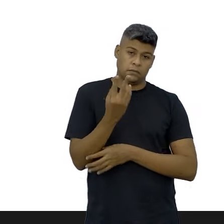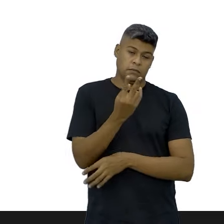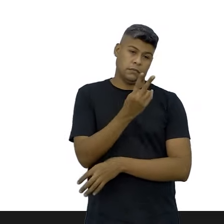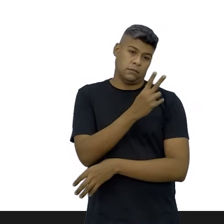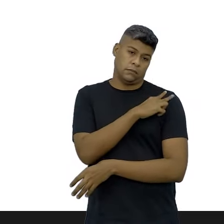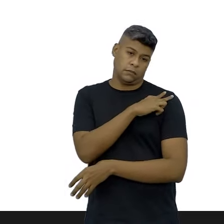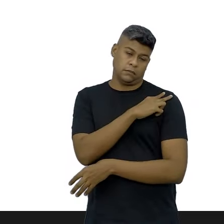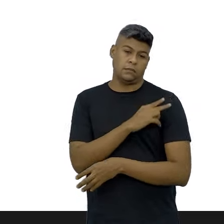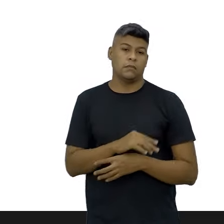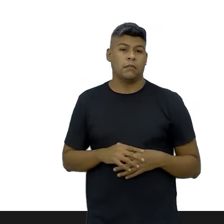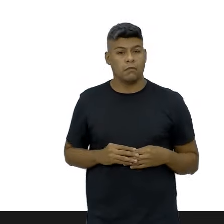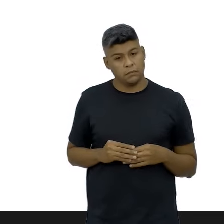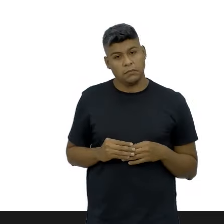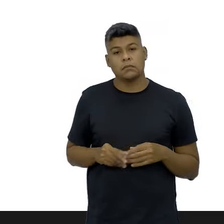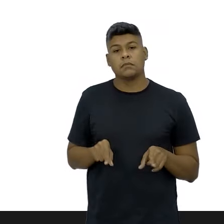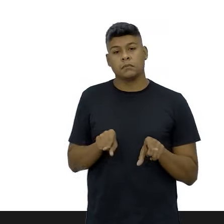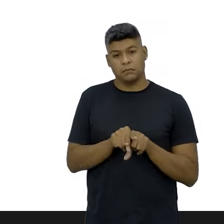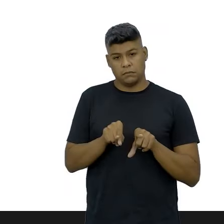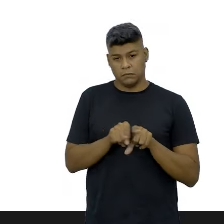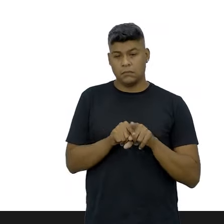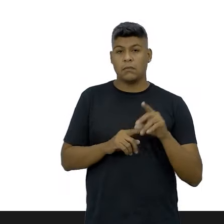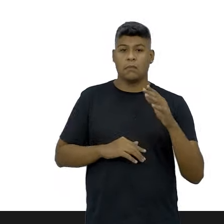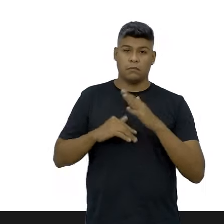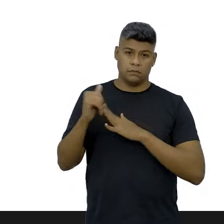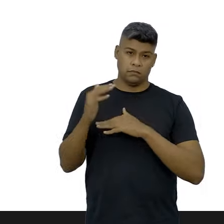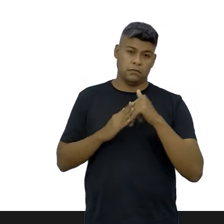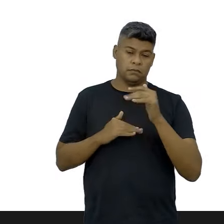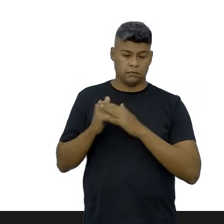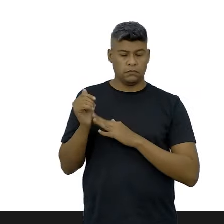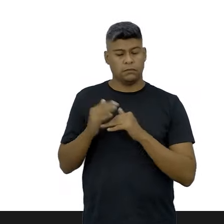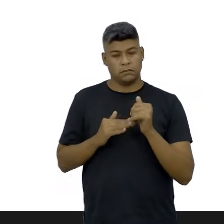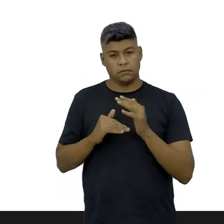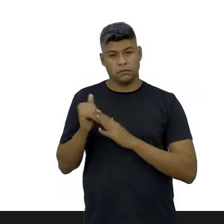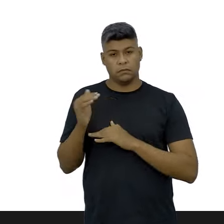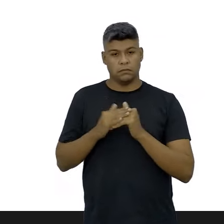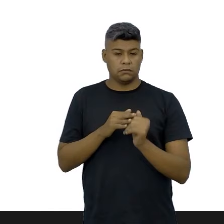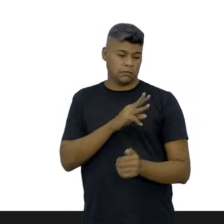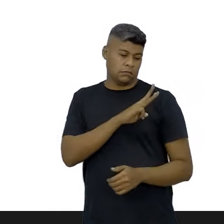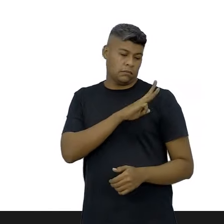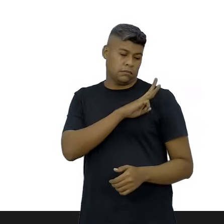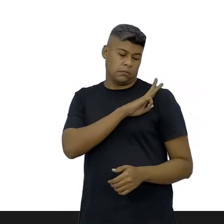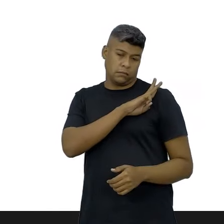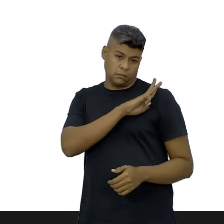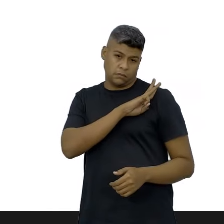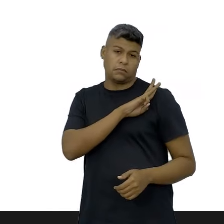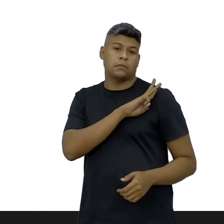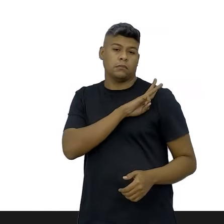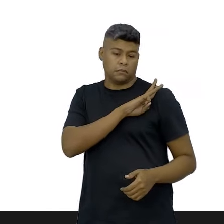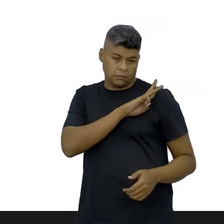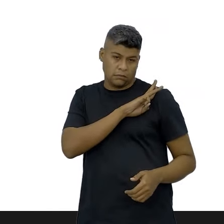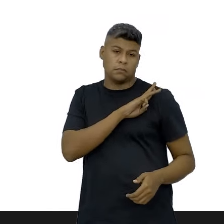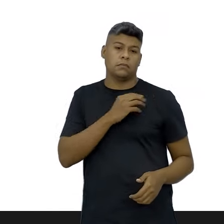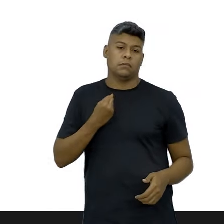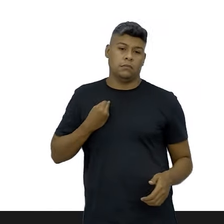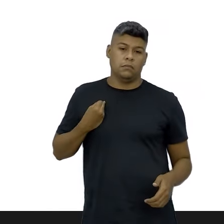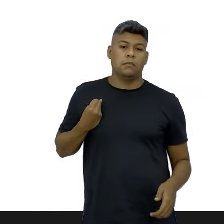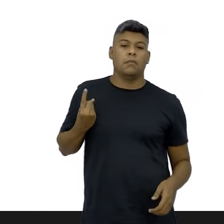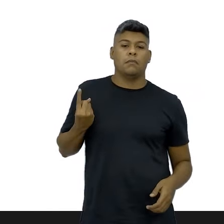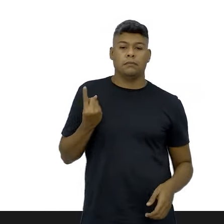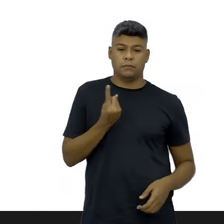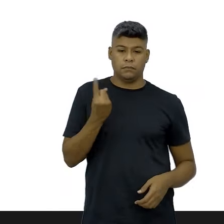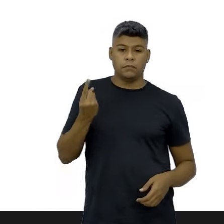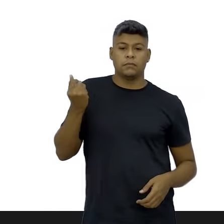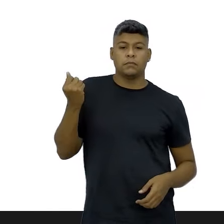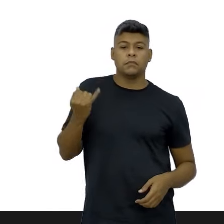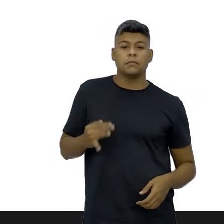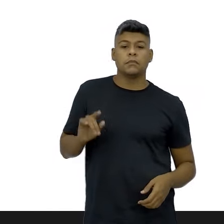né? E também temos a habilidade do ensino fundamental do terceiro ano, de língua portuguesa, de número 11, que